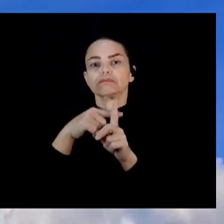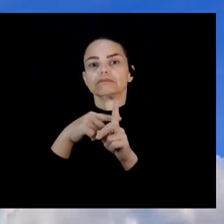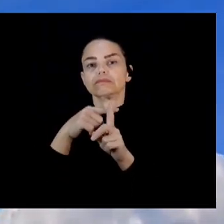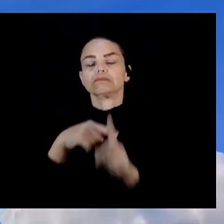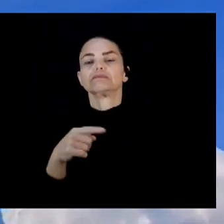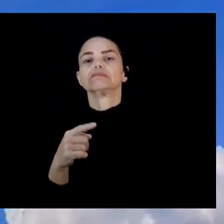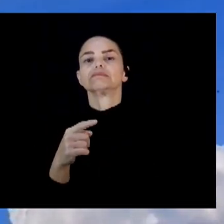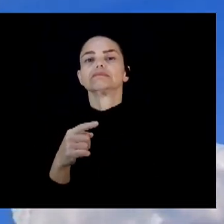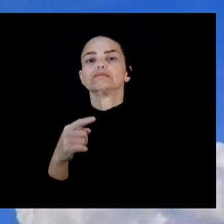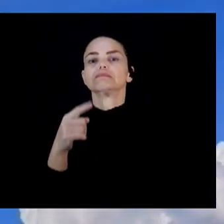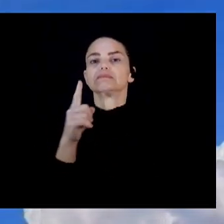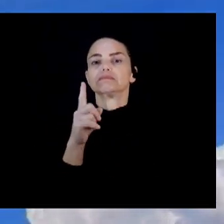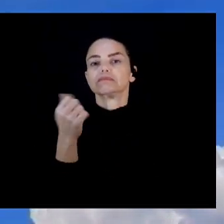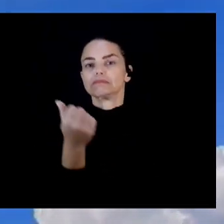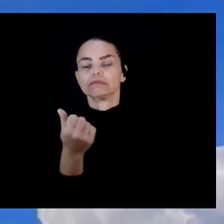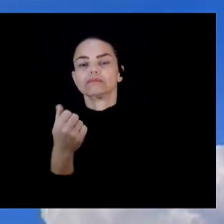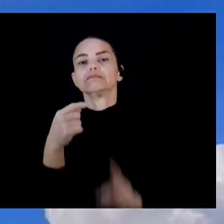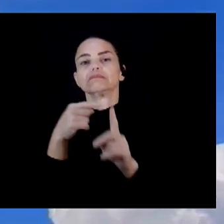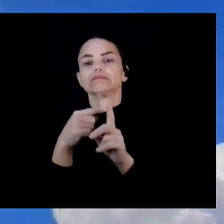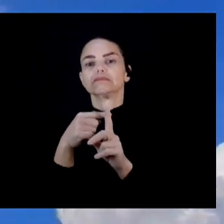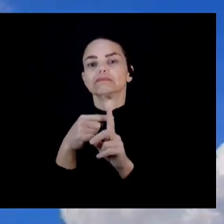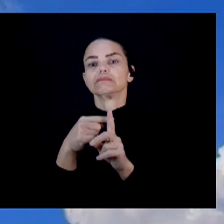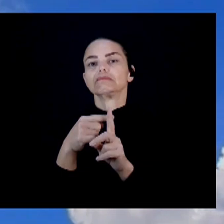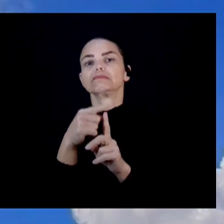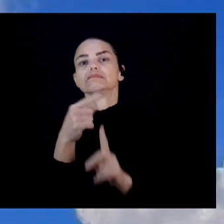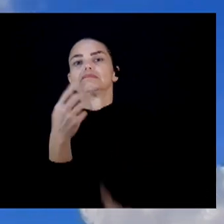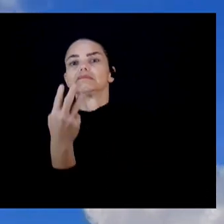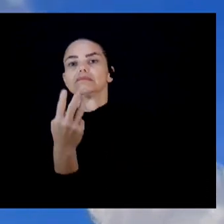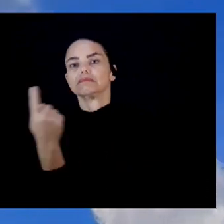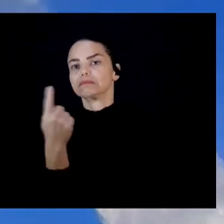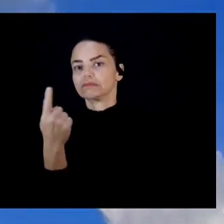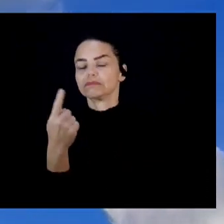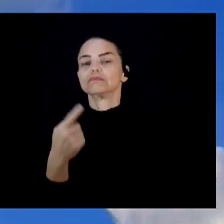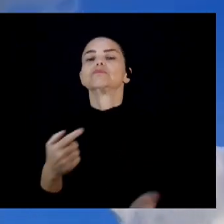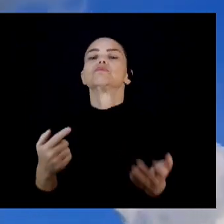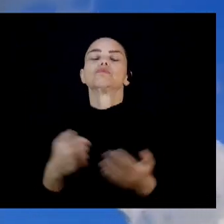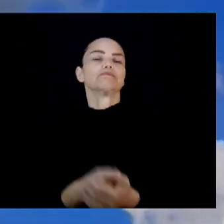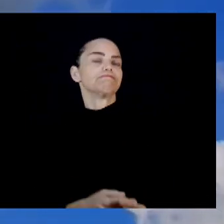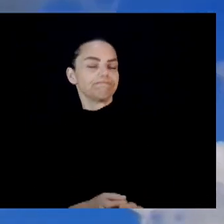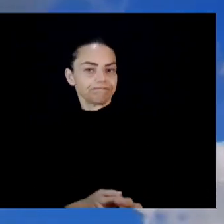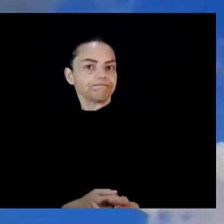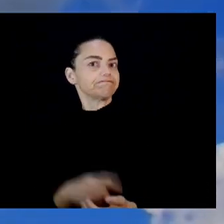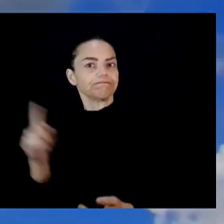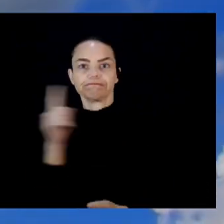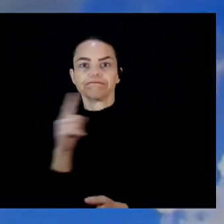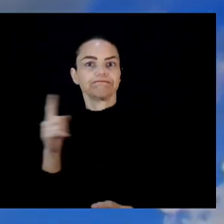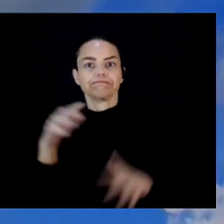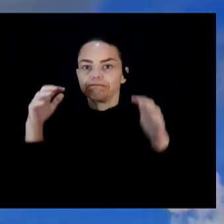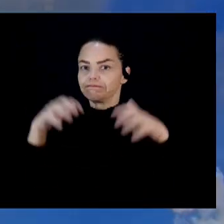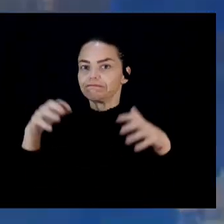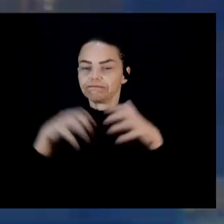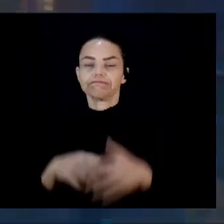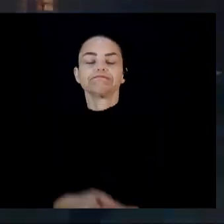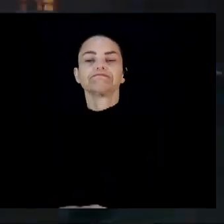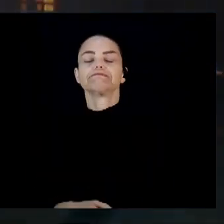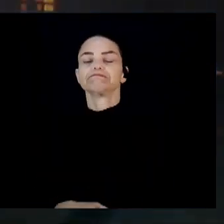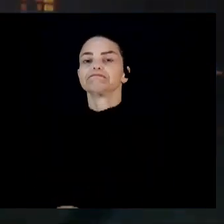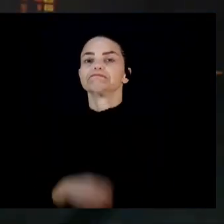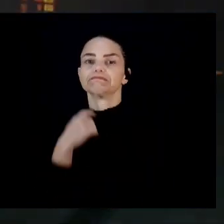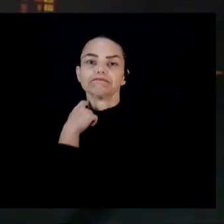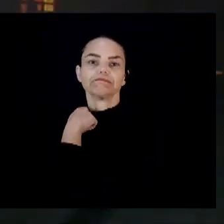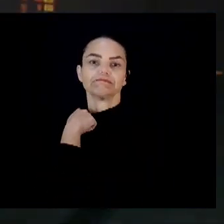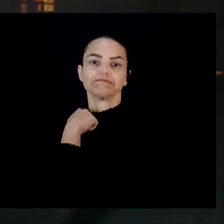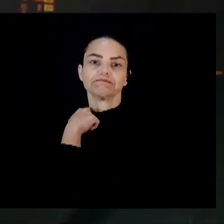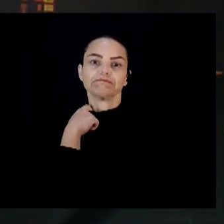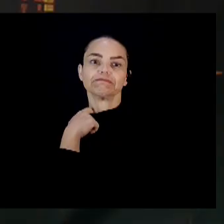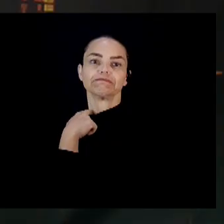de 16 e a máxima de 31 graus, que não deve chover por hoje. E por aqui, comigo hoje,